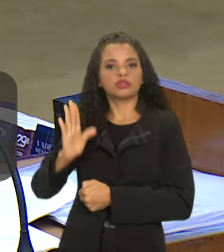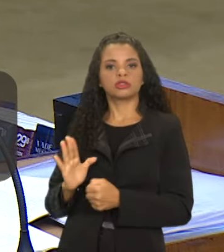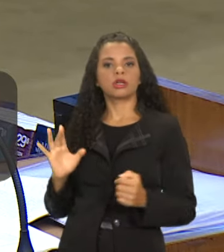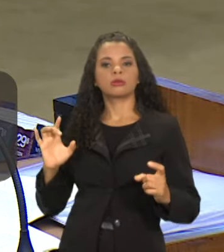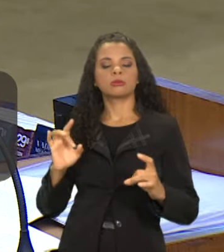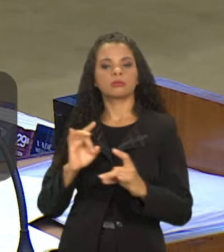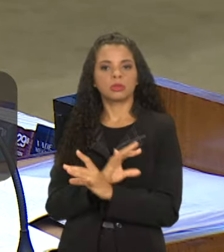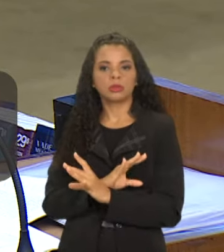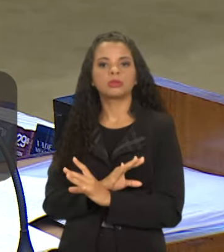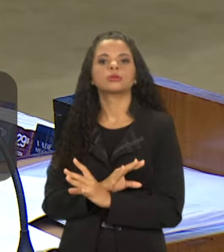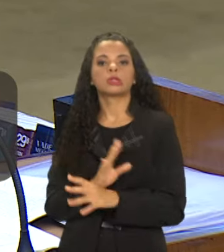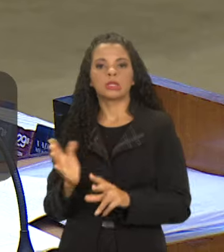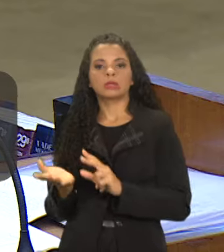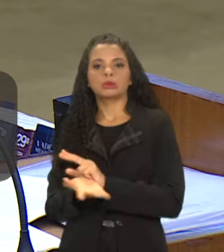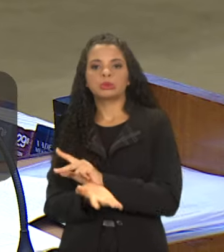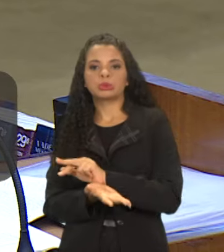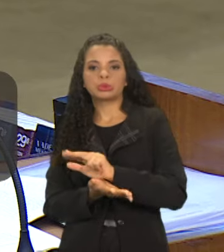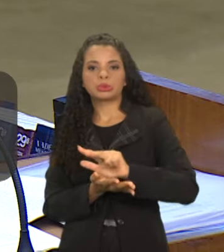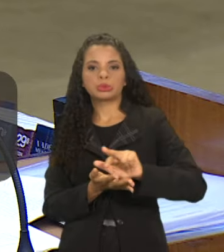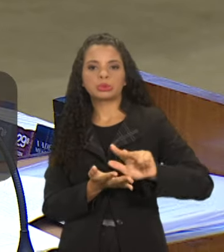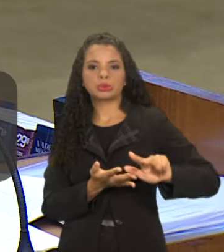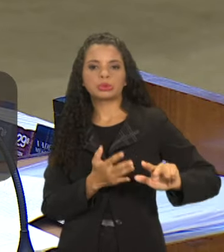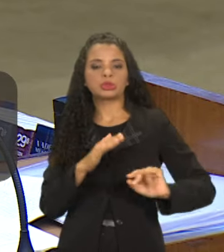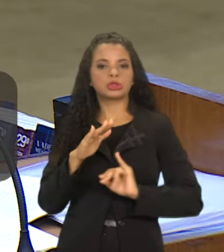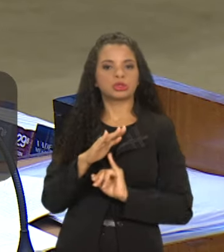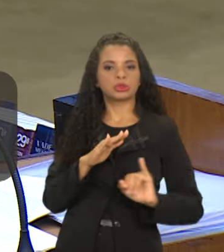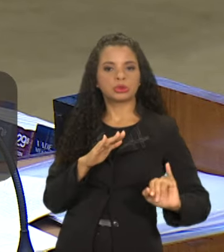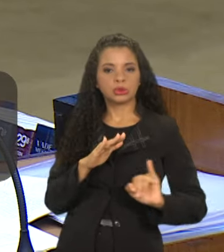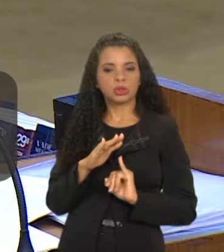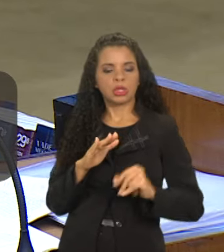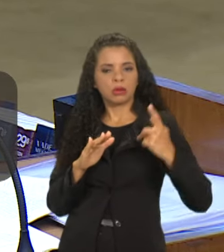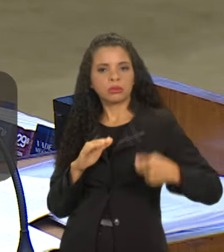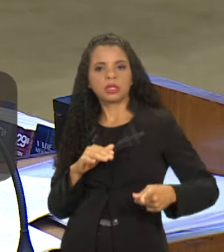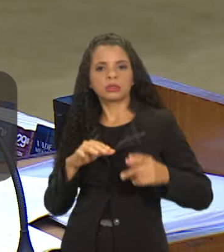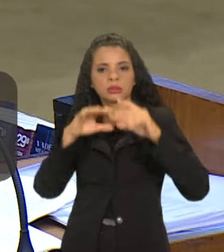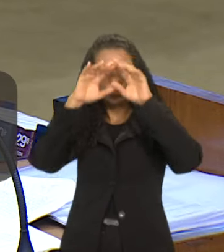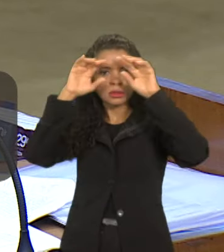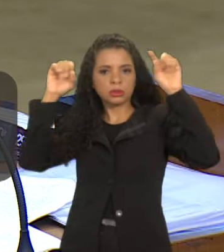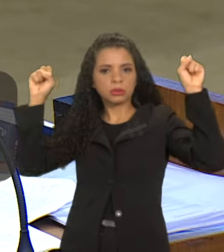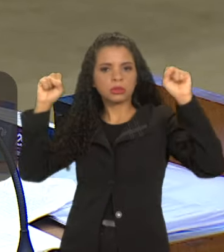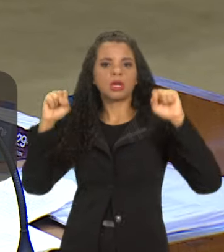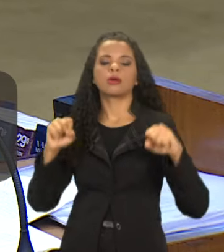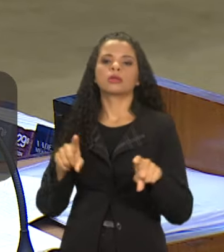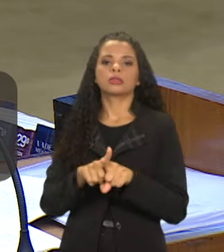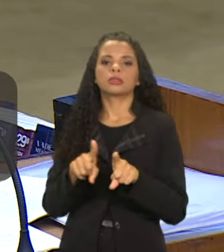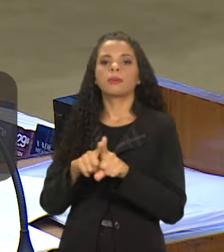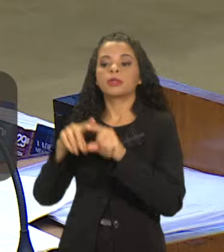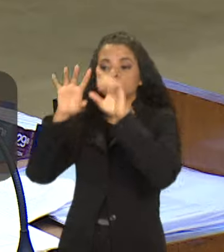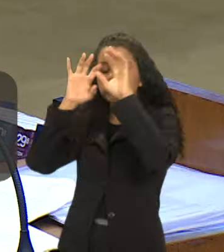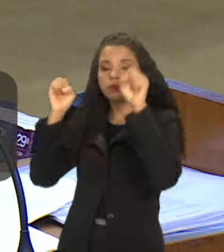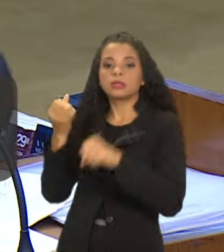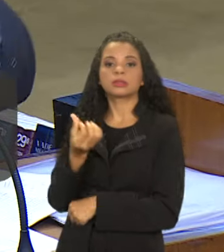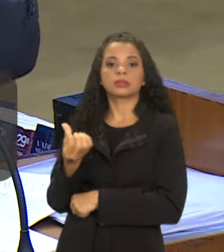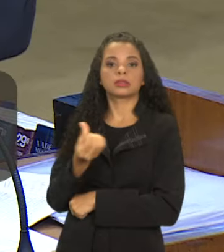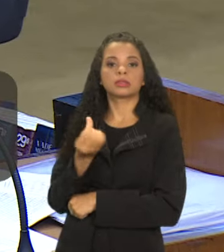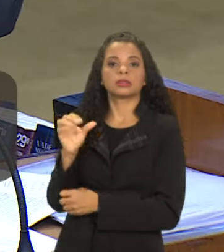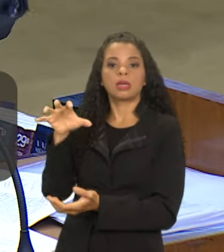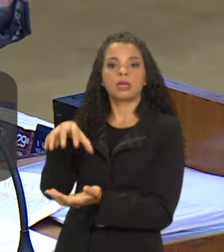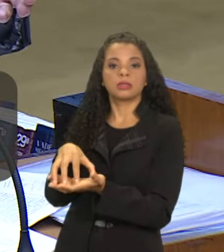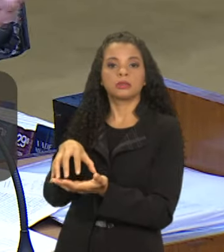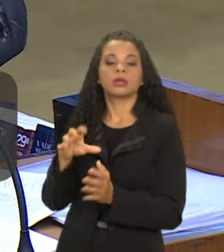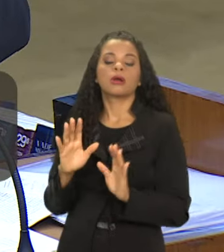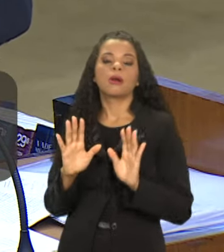plurinstitucional, inclusive de Vossa Excelência e desse tribunal, dos colegas do Tribunal da Sexta Região, mas nós iremos,